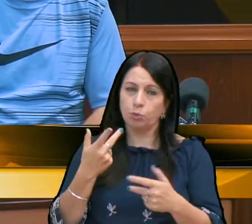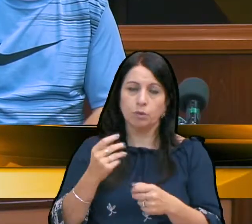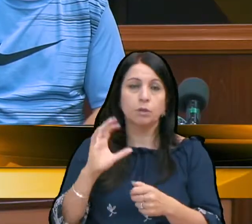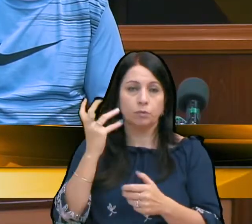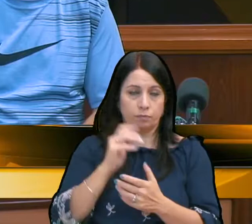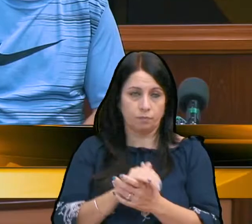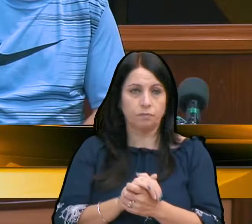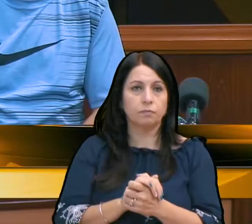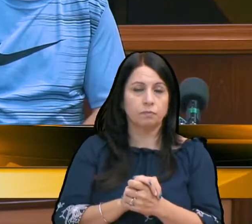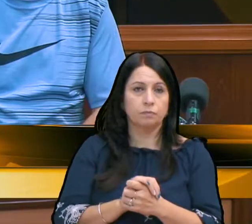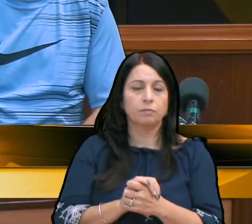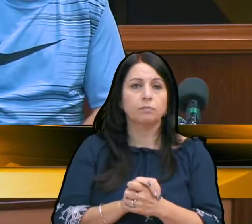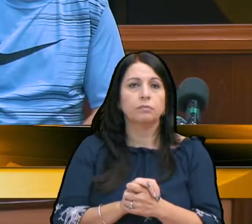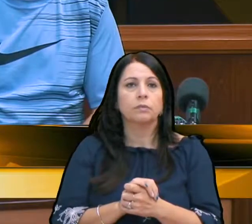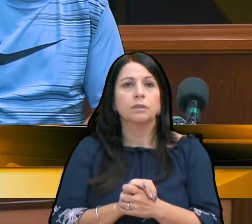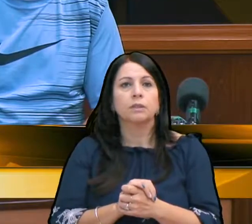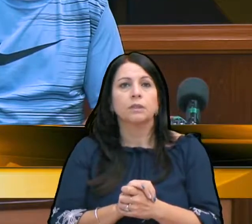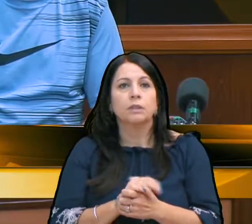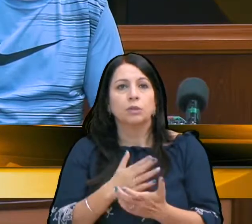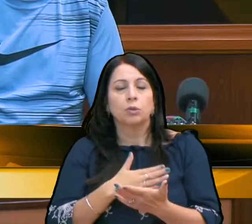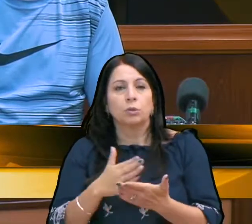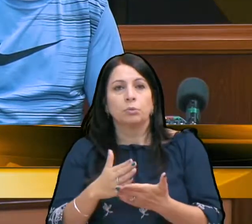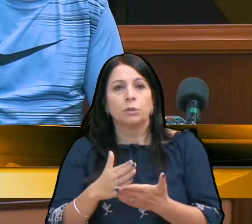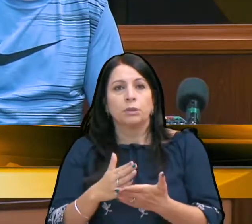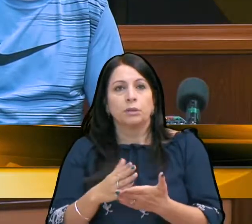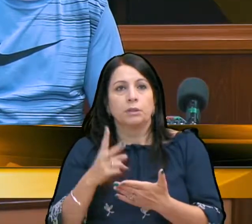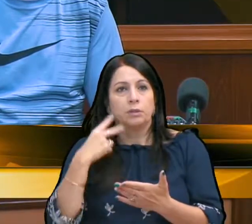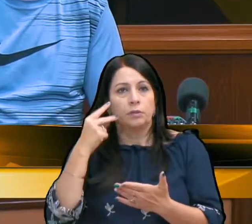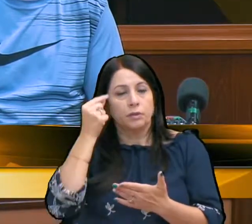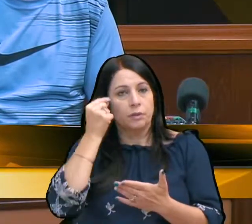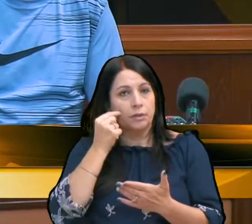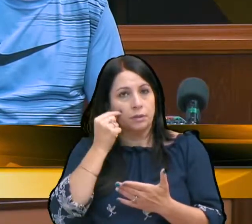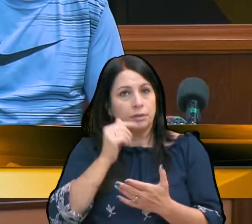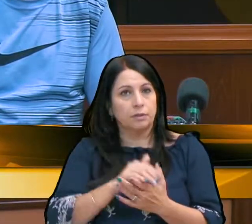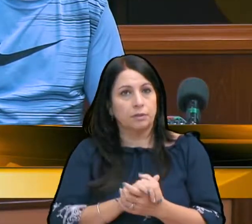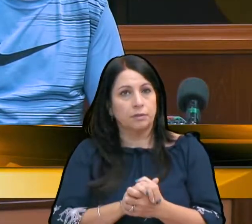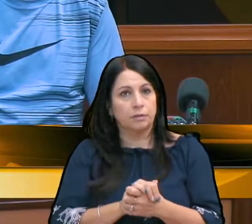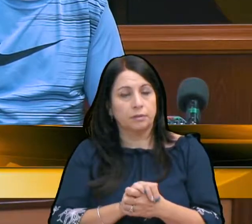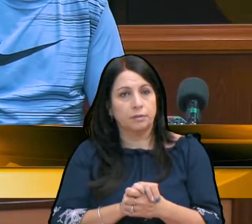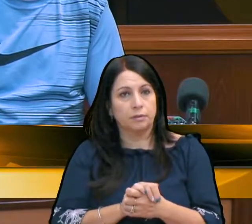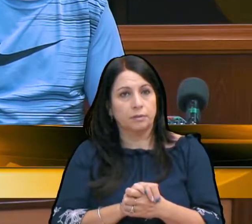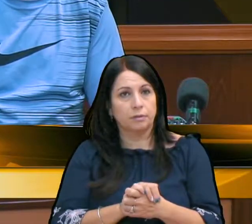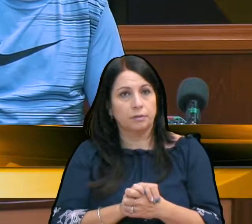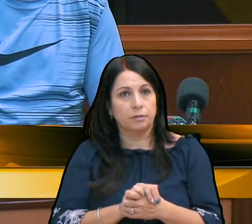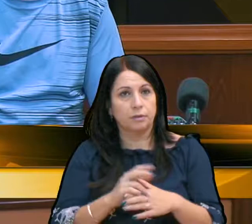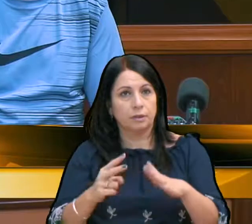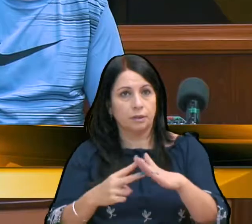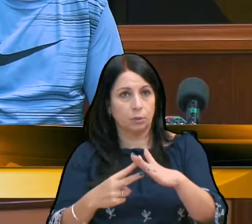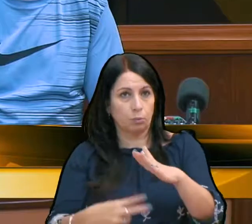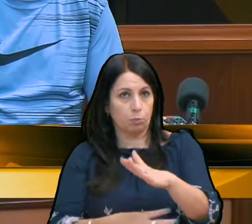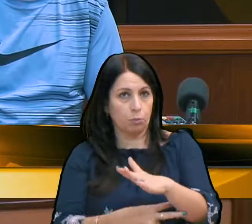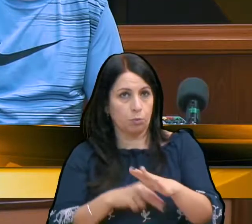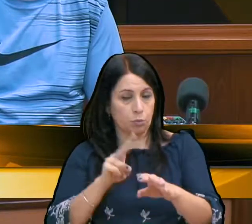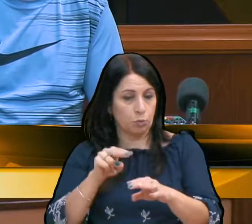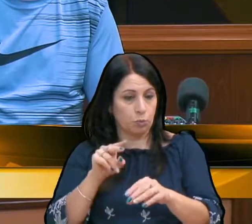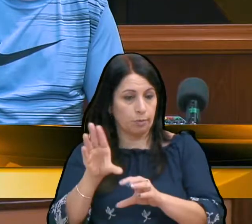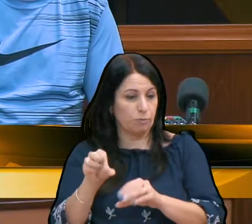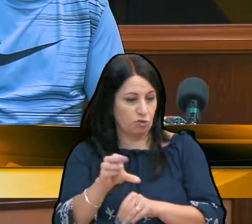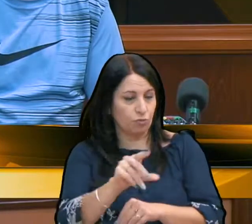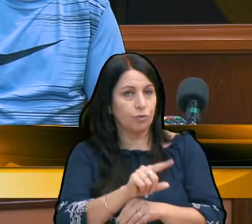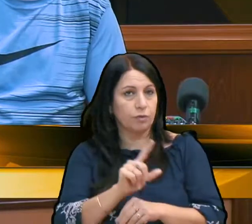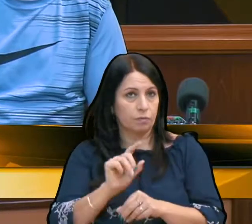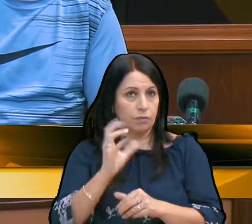aconteceu. Já no início, né, vereador Bandeira? Lá, a ponte lá, nunca era mexida,